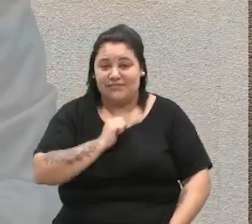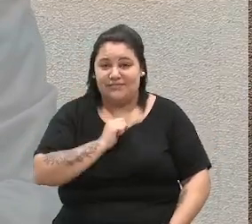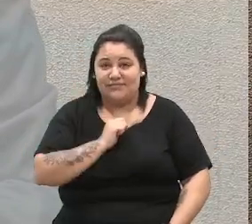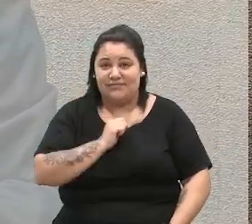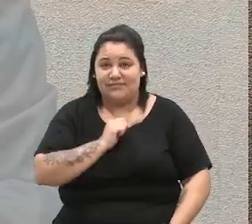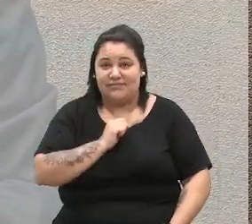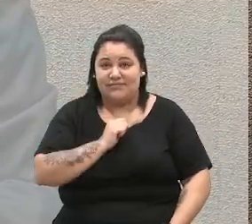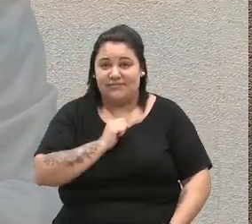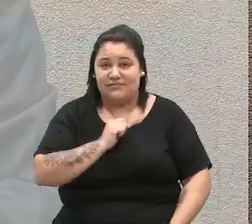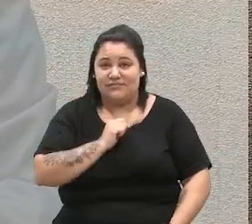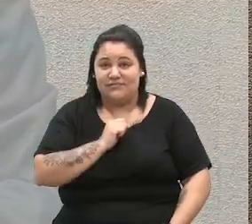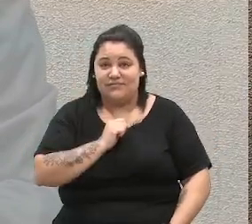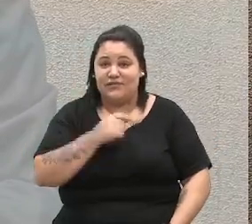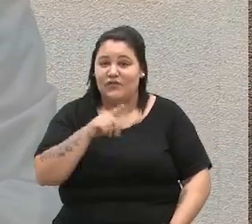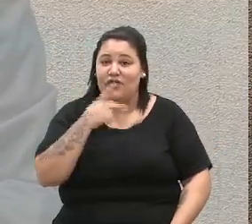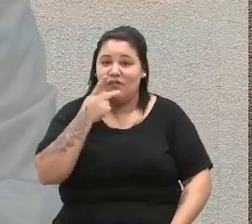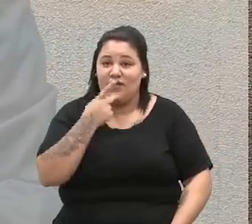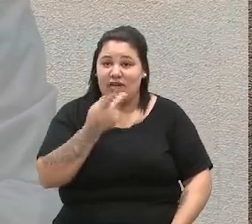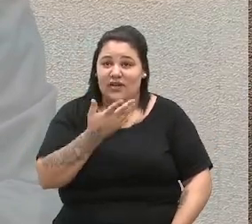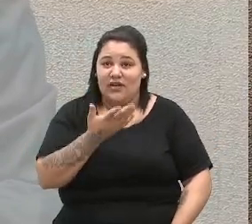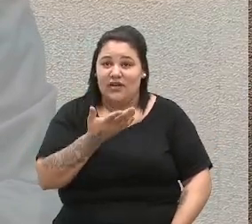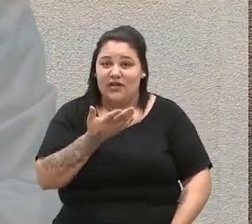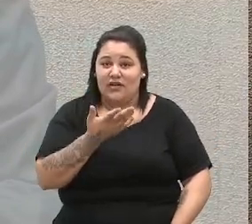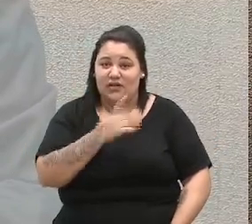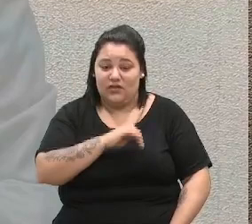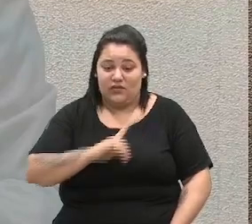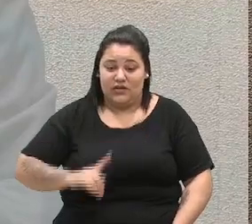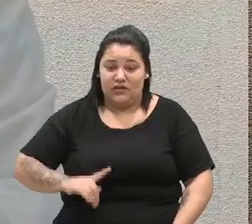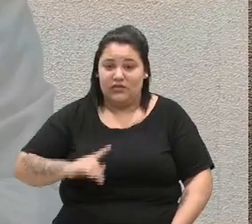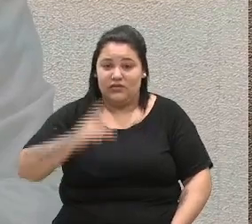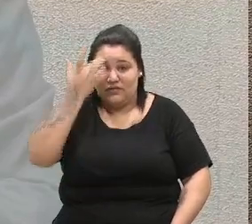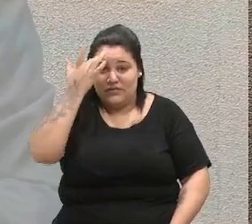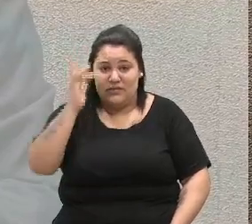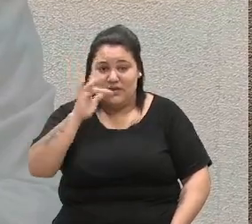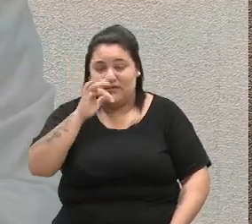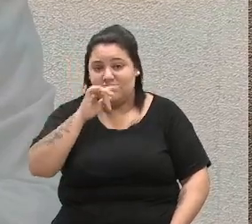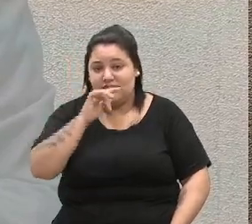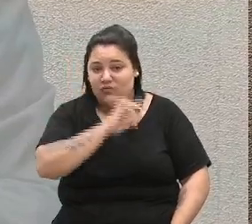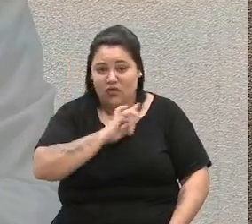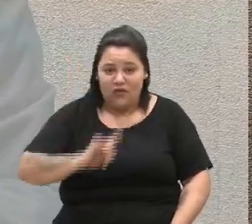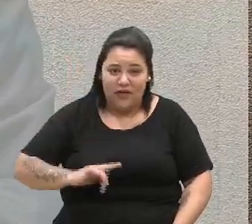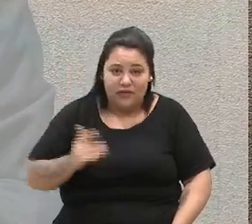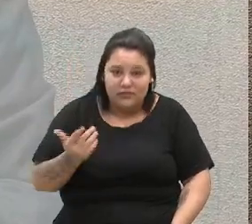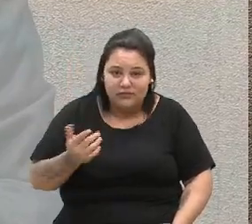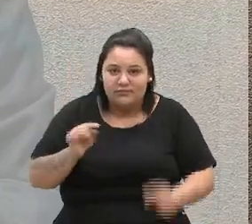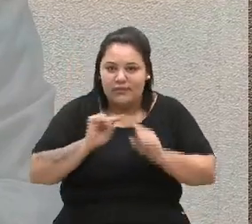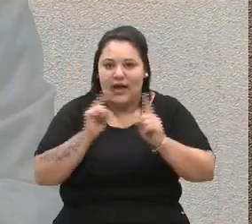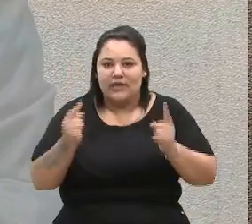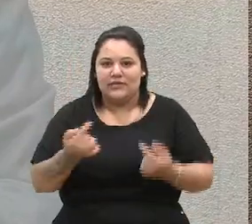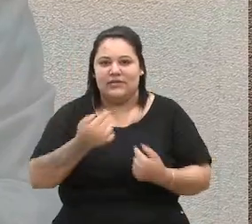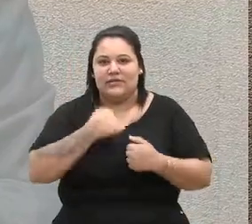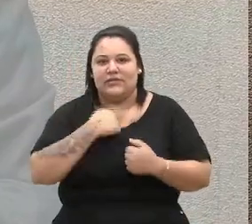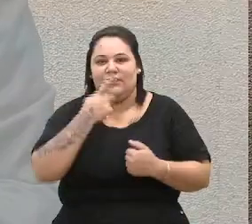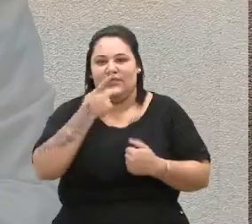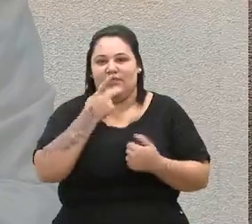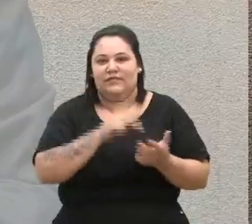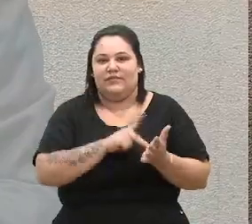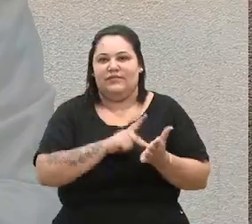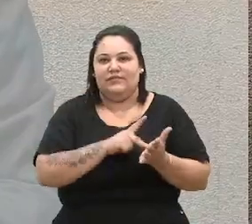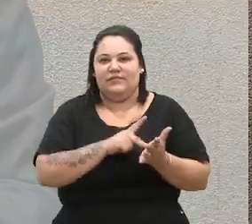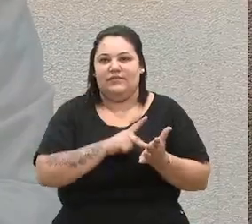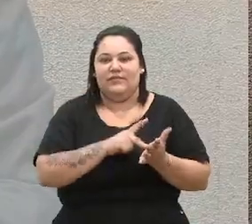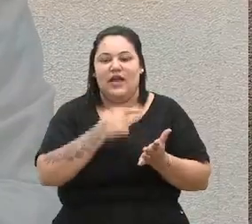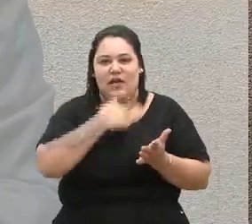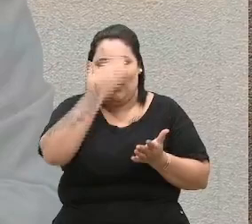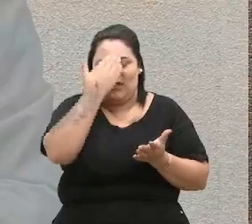mas eu vou dizer que foi o que ele disse, que o governador Sartori não sabia governar. Só que eu vou dizer bem sinceramente aqui, eu acredito